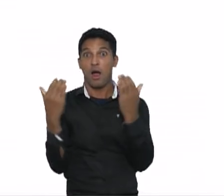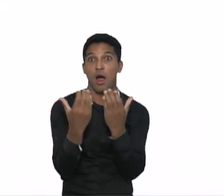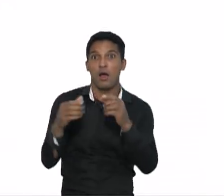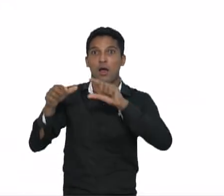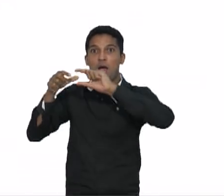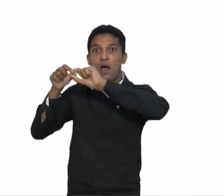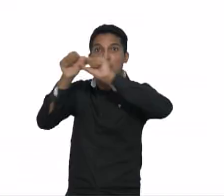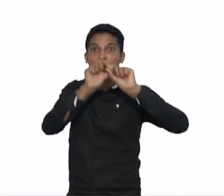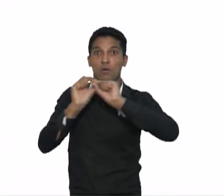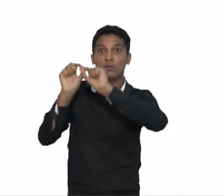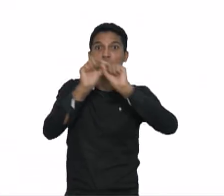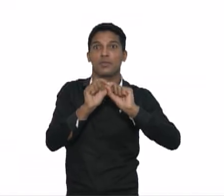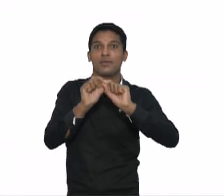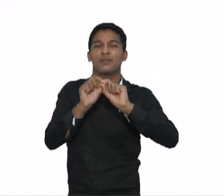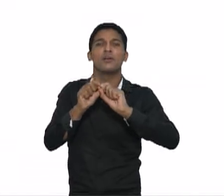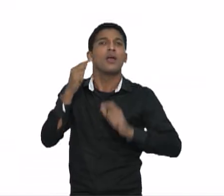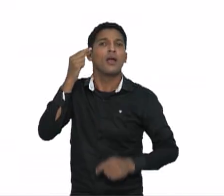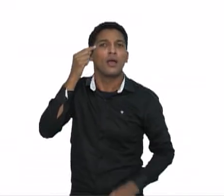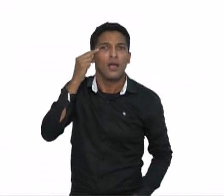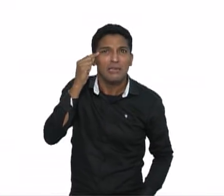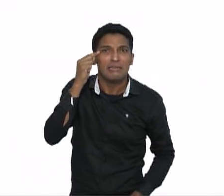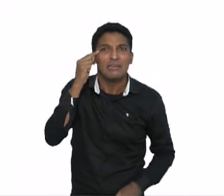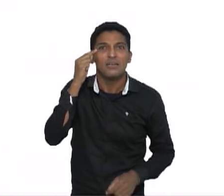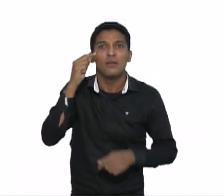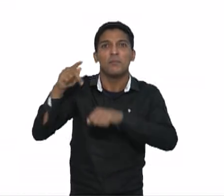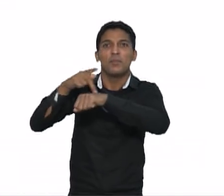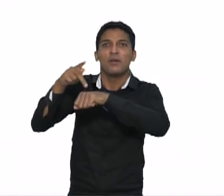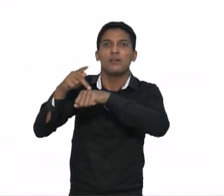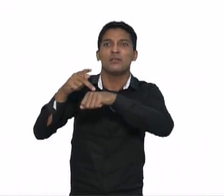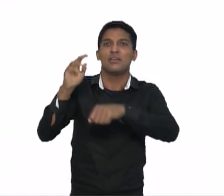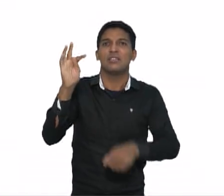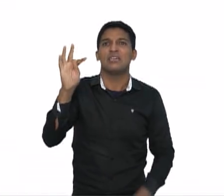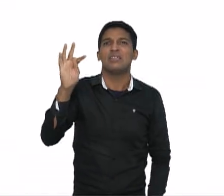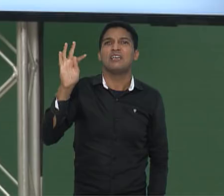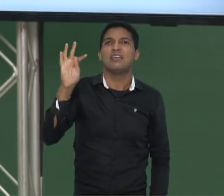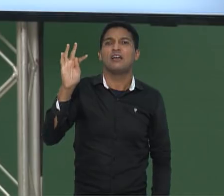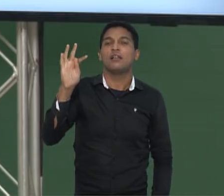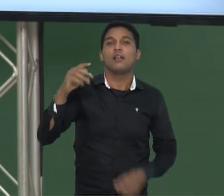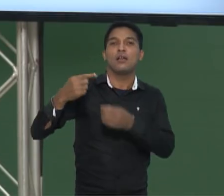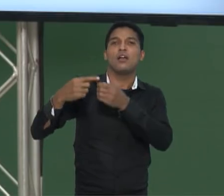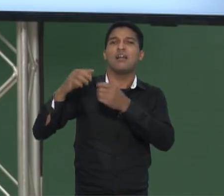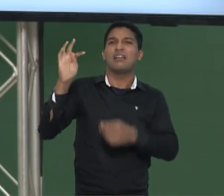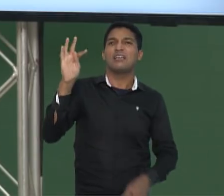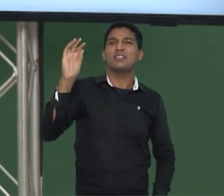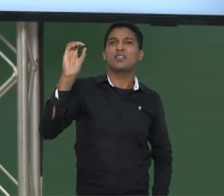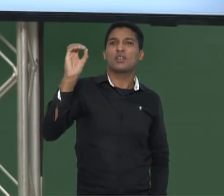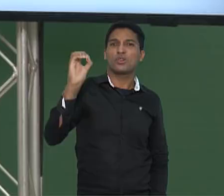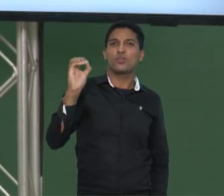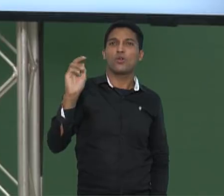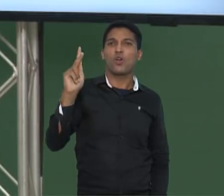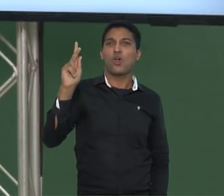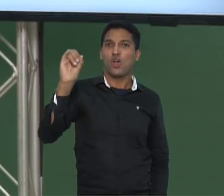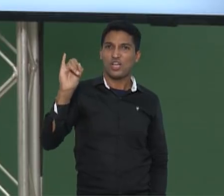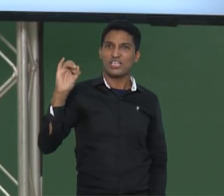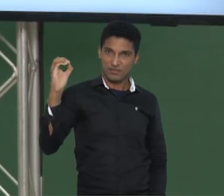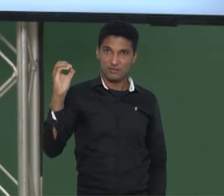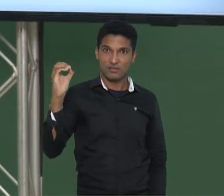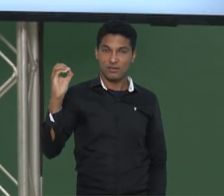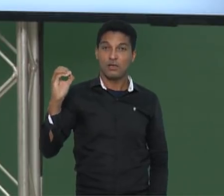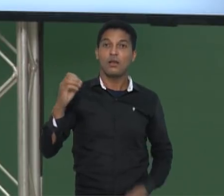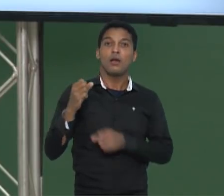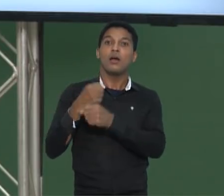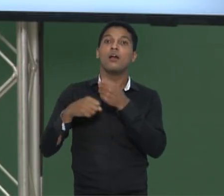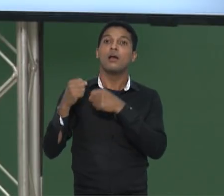em 2020, então vocês viram até que eu coloquei aqui um ponto de interrogação, né? Essas Olimpíadas